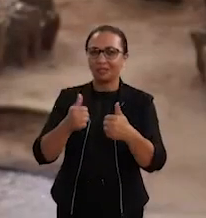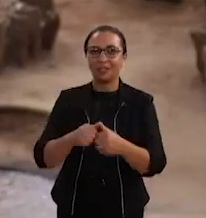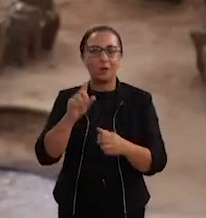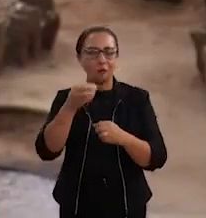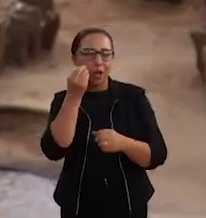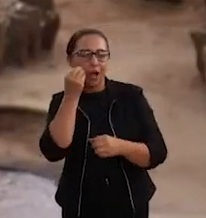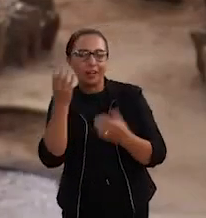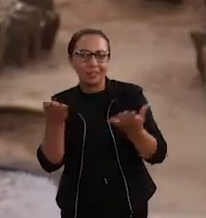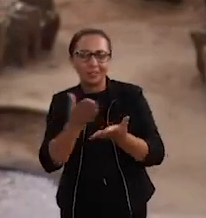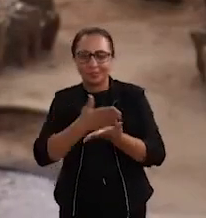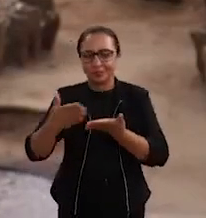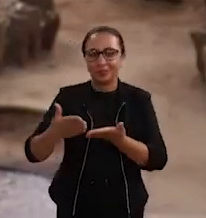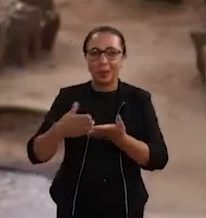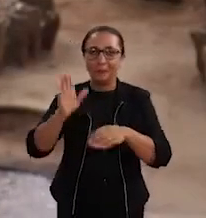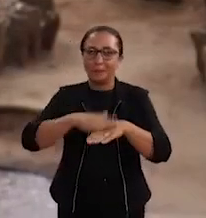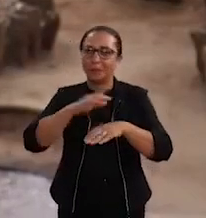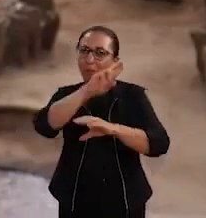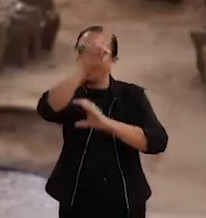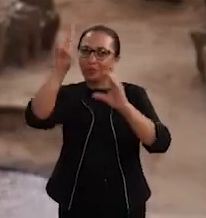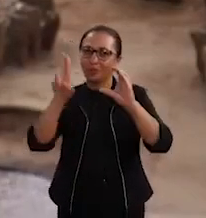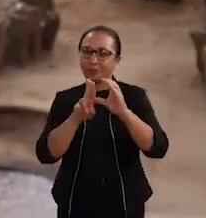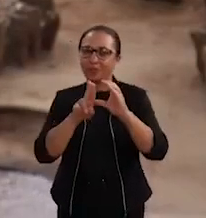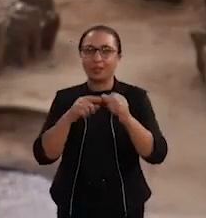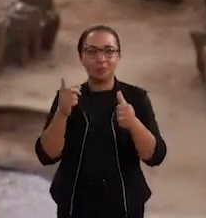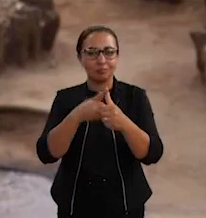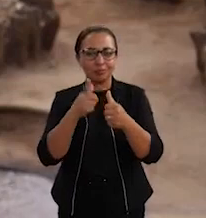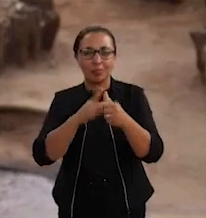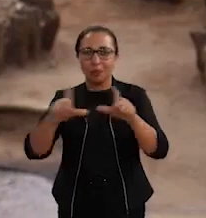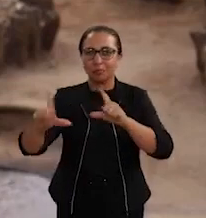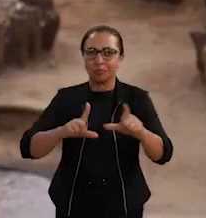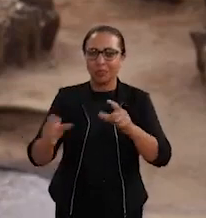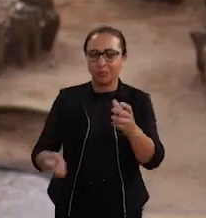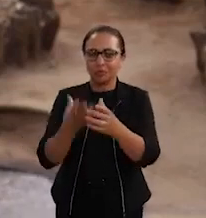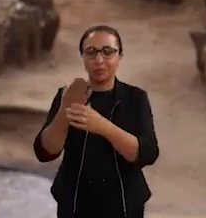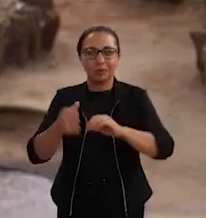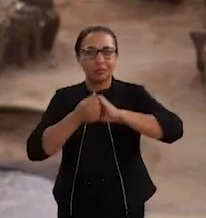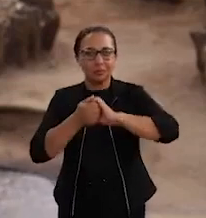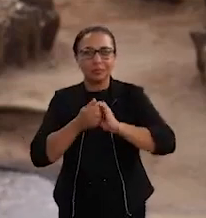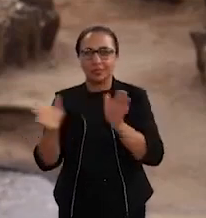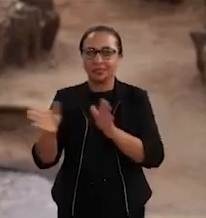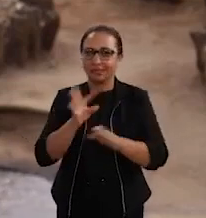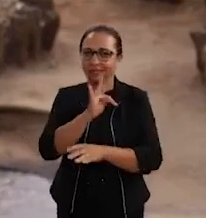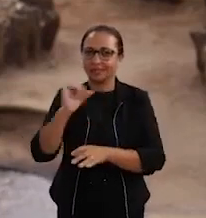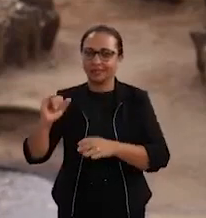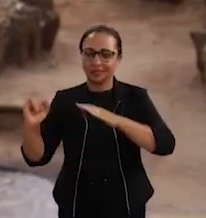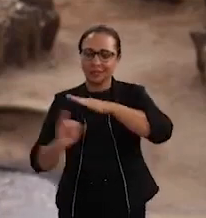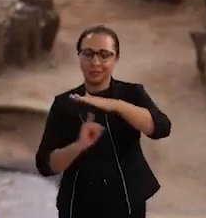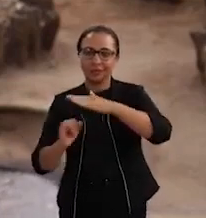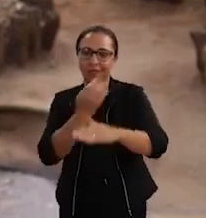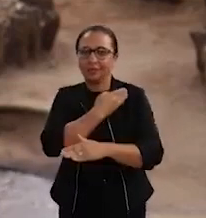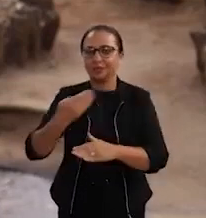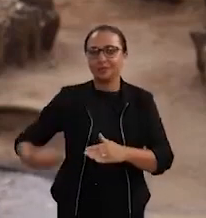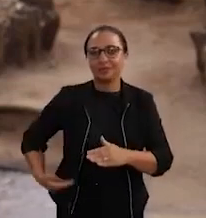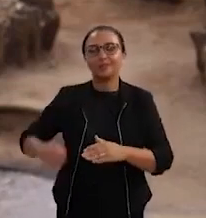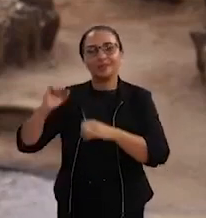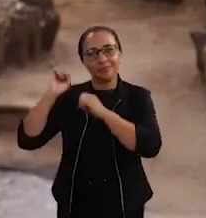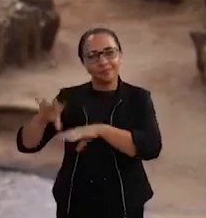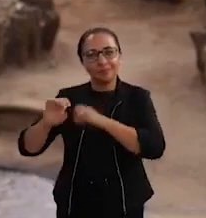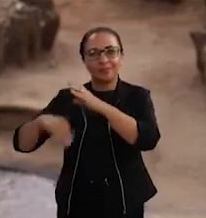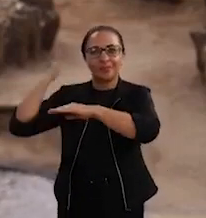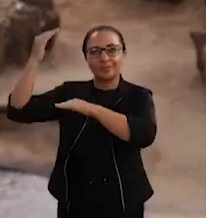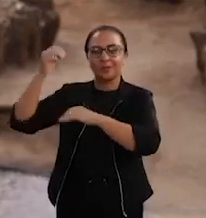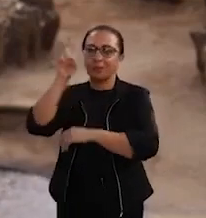Olá, tudo bem? Você confere a partir de agora mais um Universciência, um programa que é fruto da parceria entre TVs e